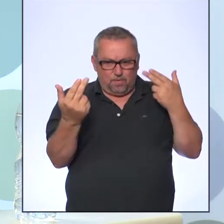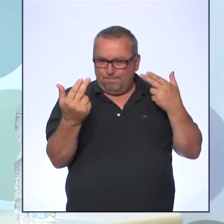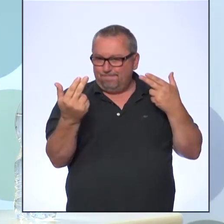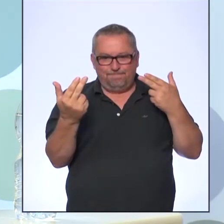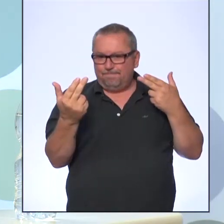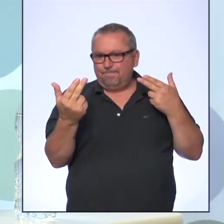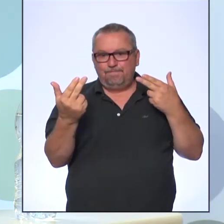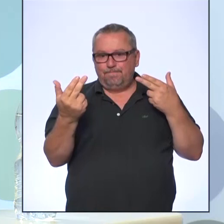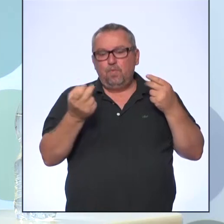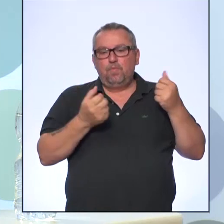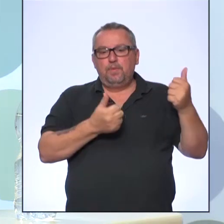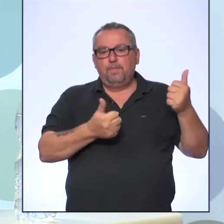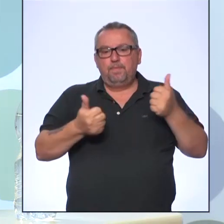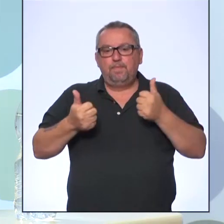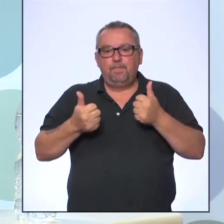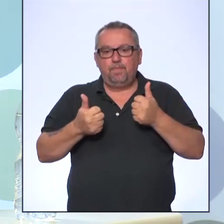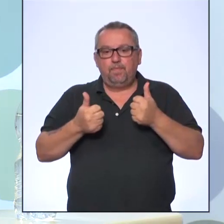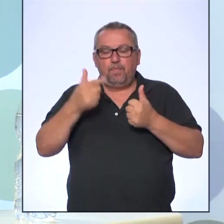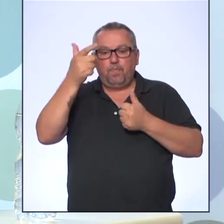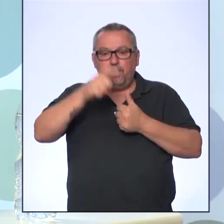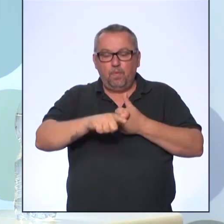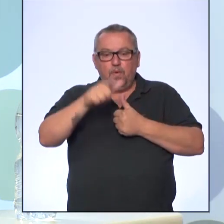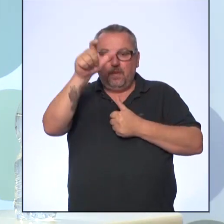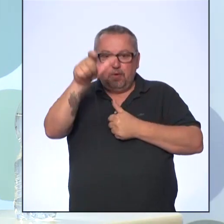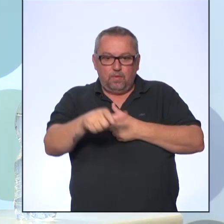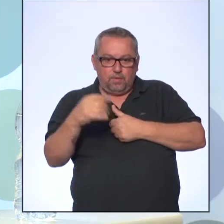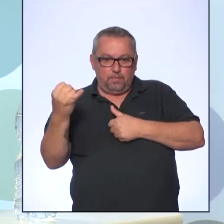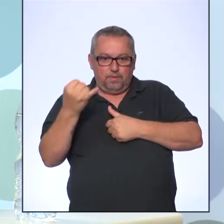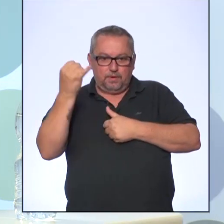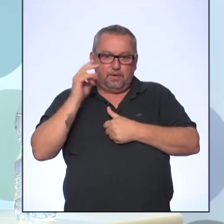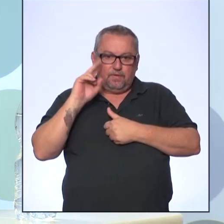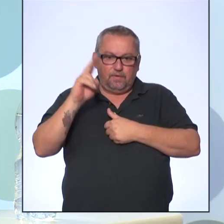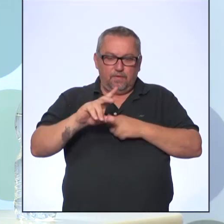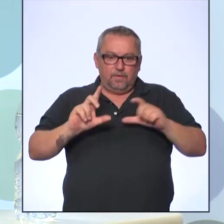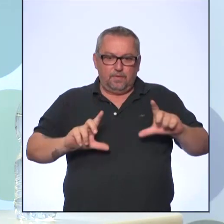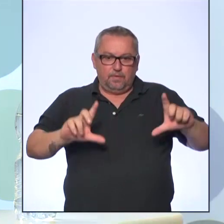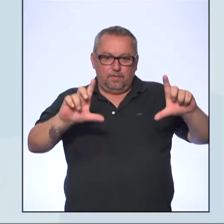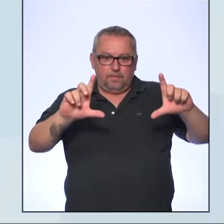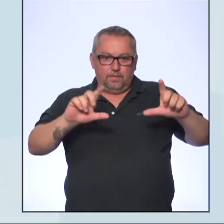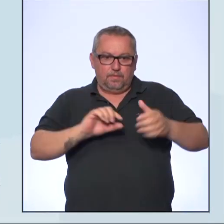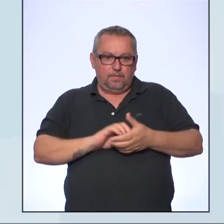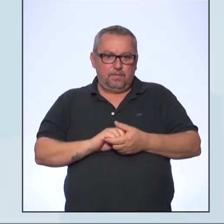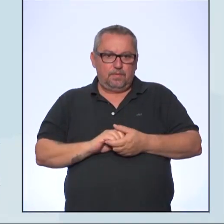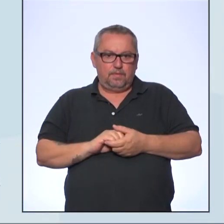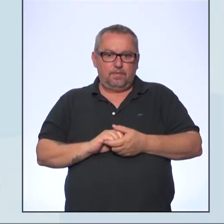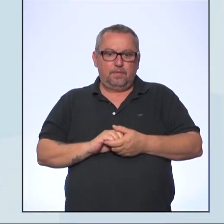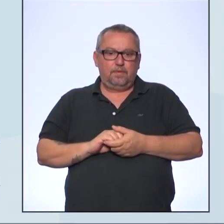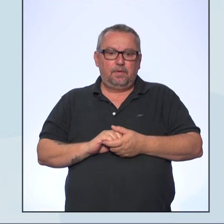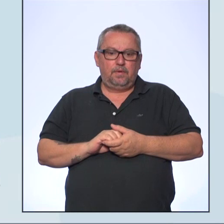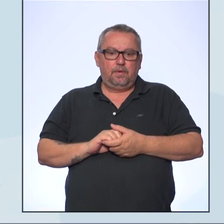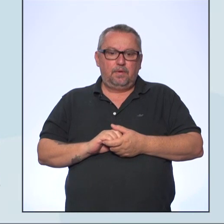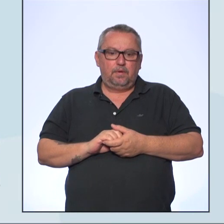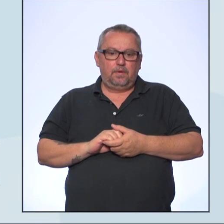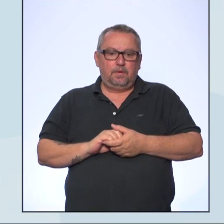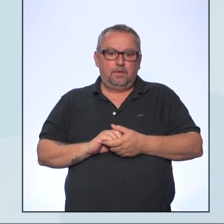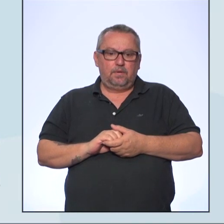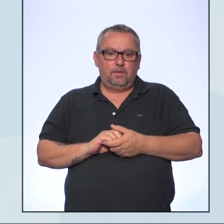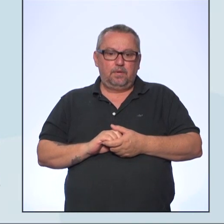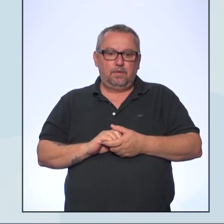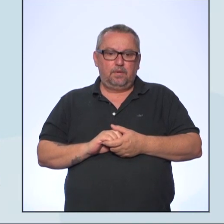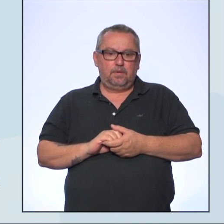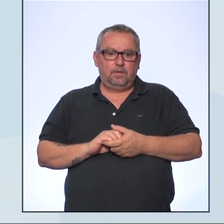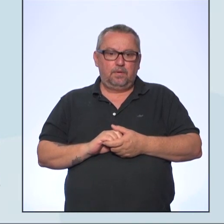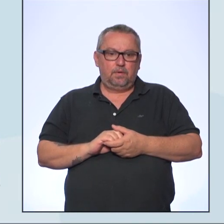maneira. Tudo bem? Outro cara importante nessa história, coloca na tela aí de novo, pessoal, é esse cara aqui, o